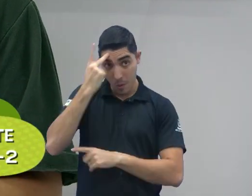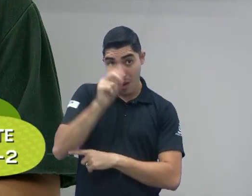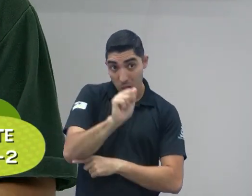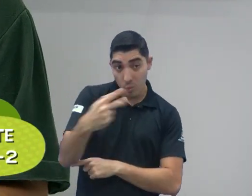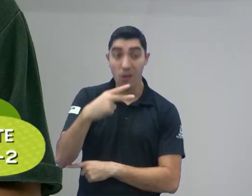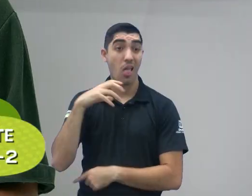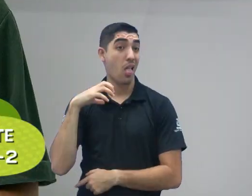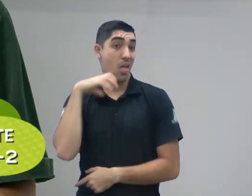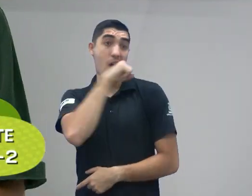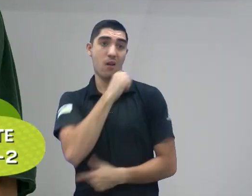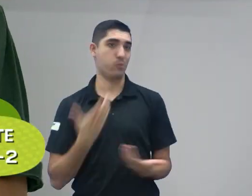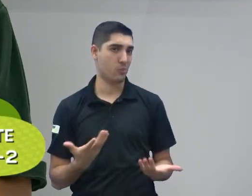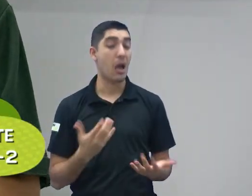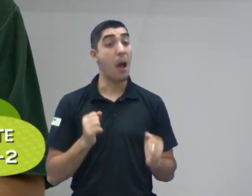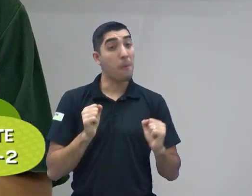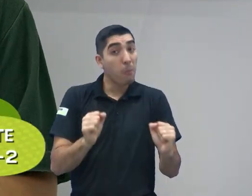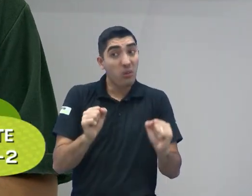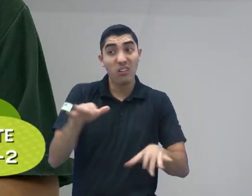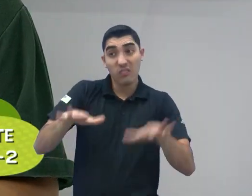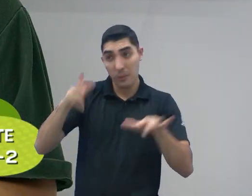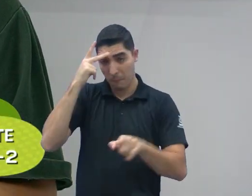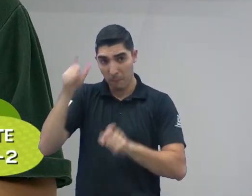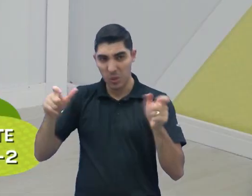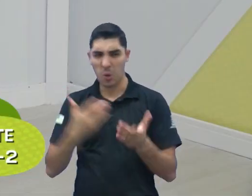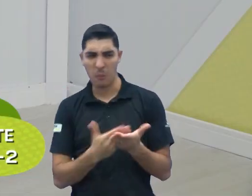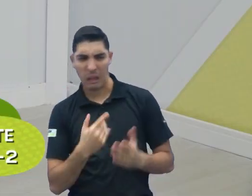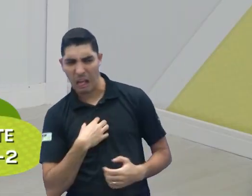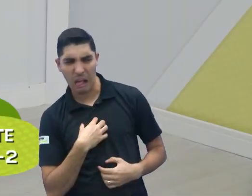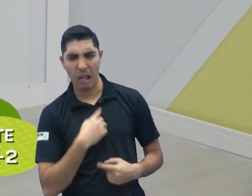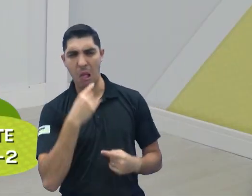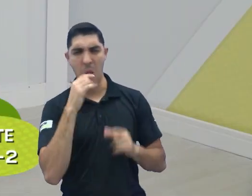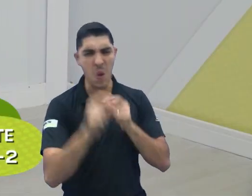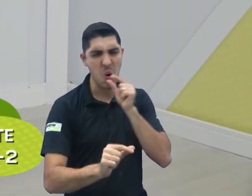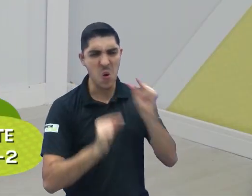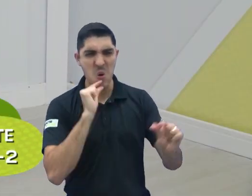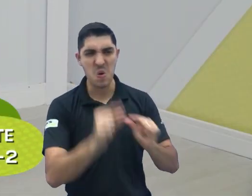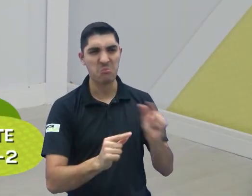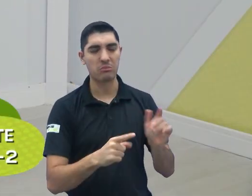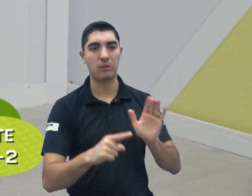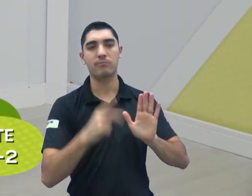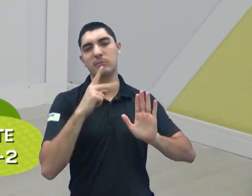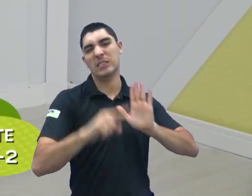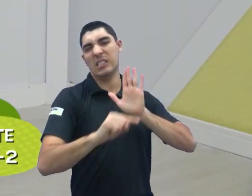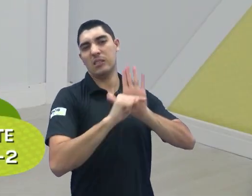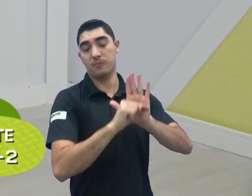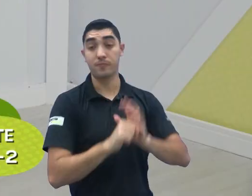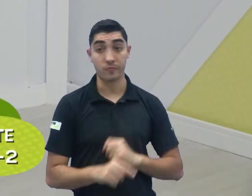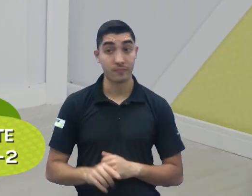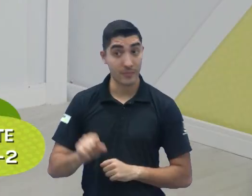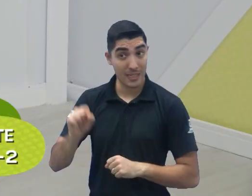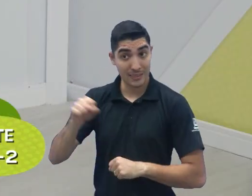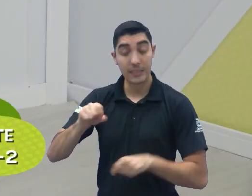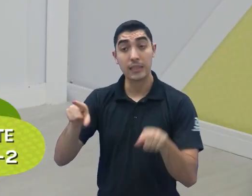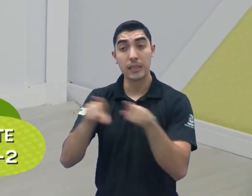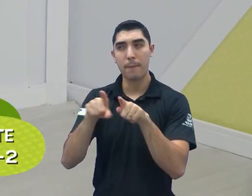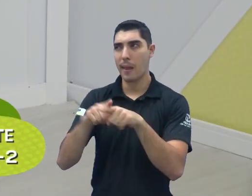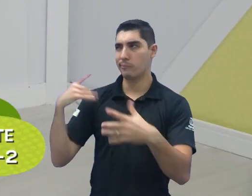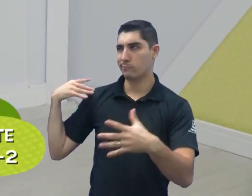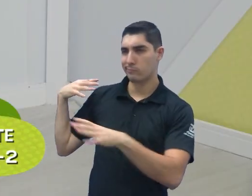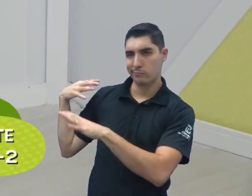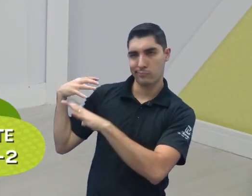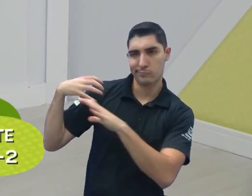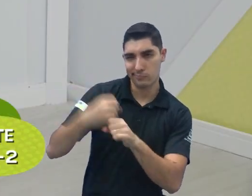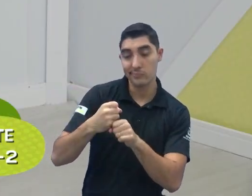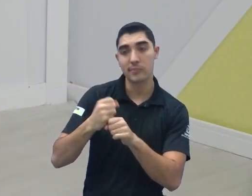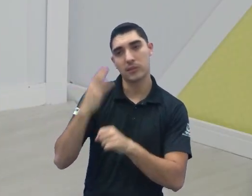para que alguns comentários negativos comecem a acontecer. Com certeza. E olha, o histórico entre São José e a equipe do Grêmio Prudente favorece